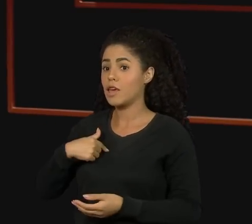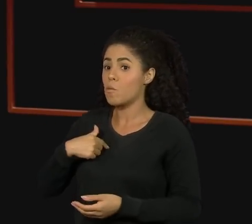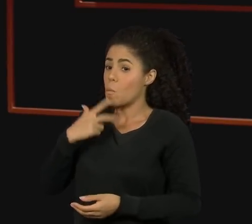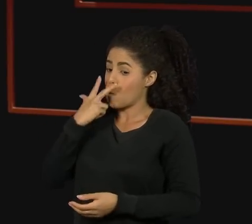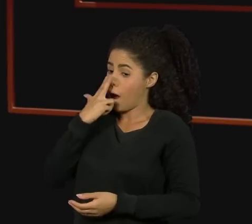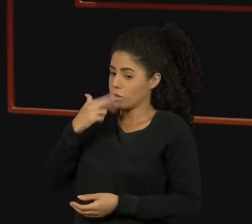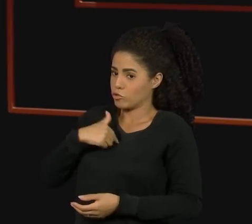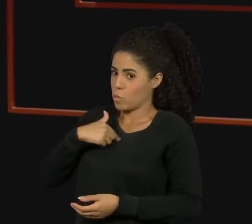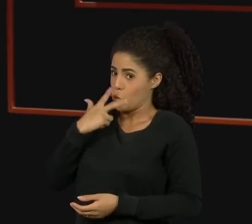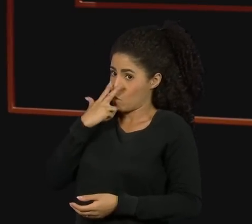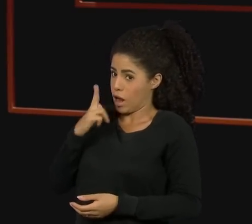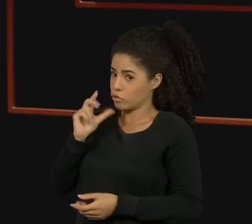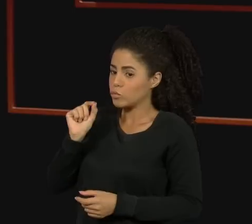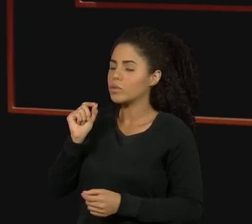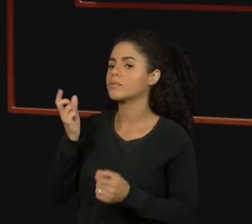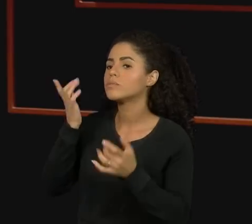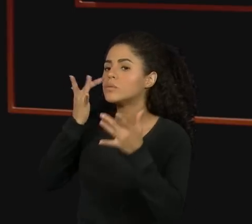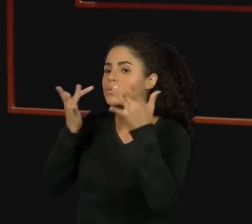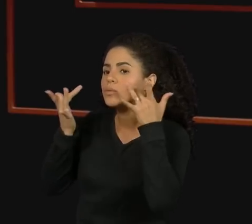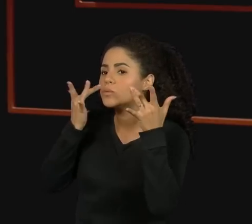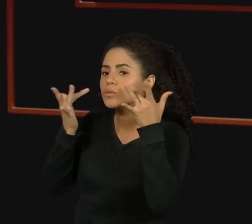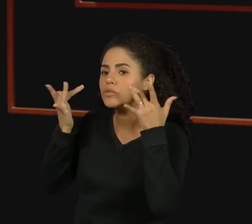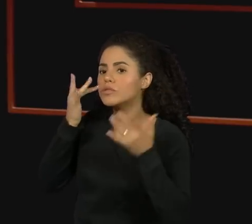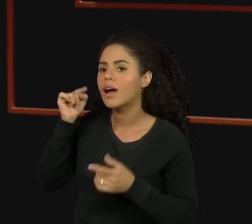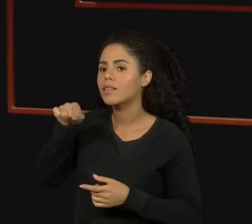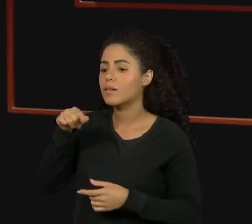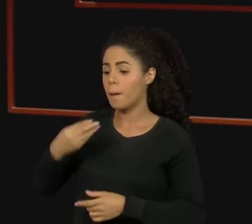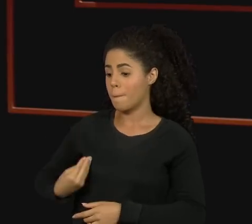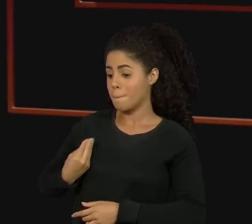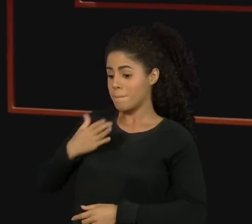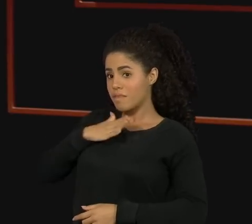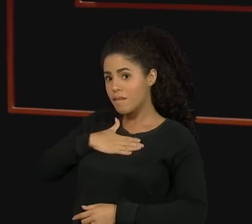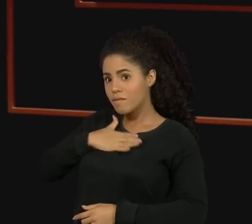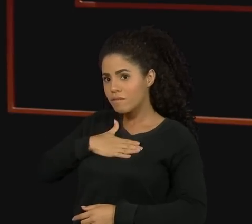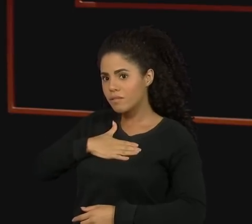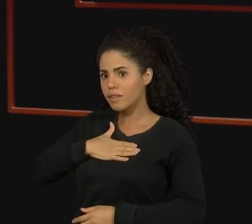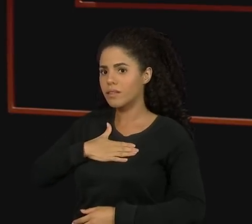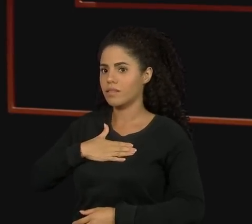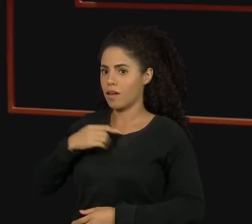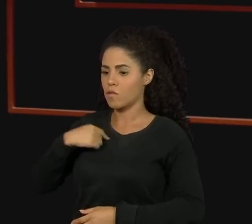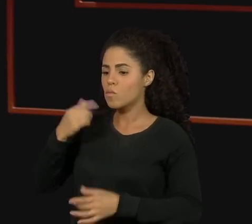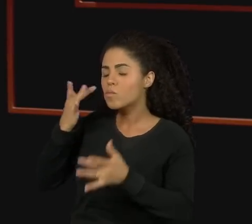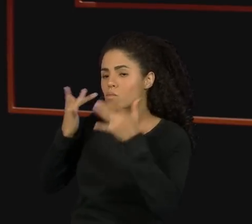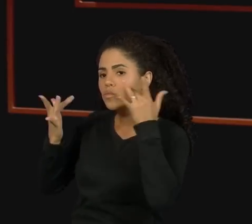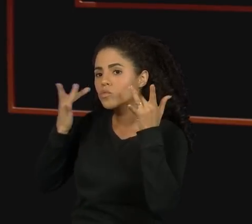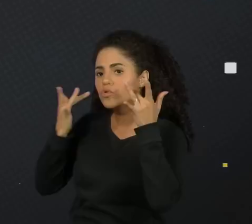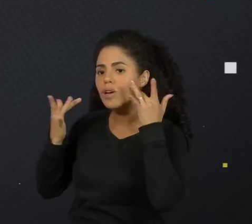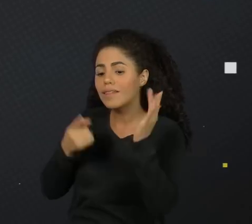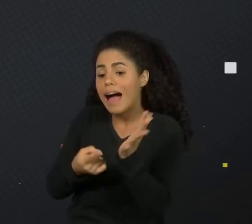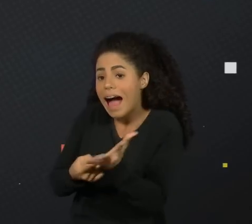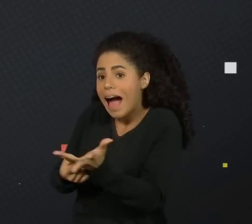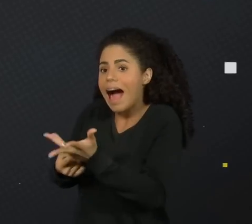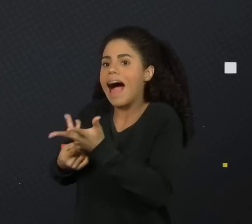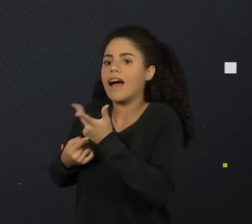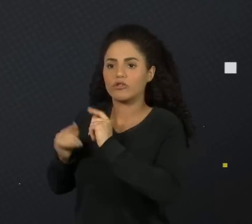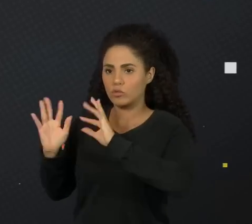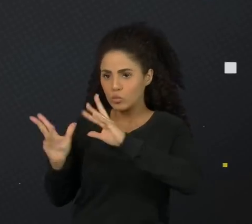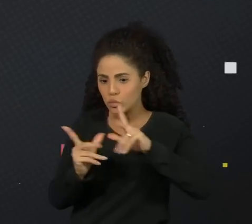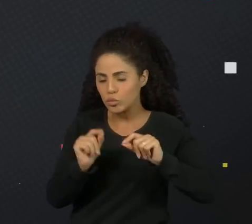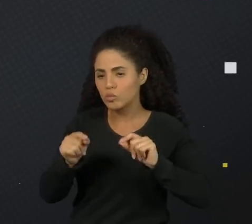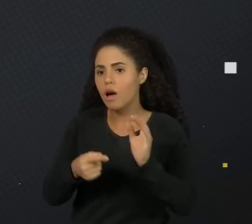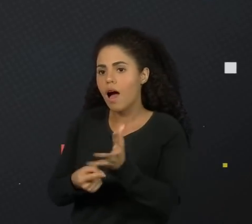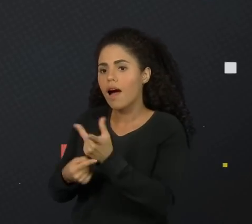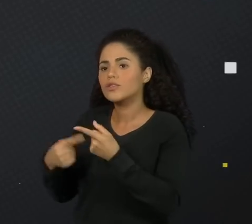mesmo, que o teatro, ele entrou na minha vida, eu costumo falar não teatro, arte em si, né? Porque